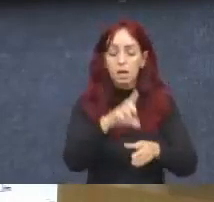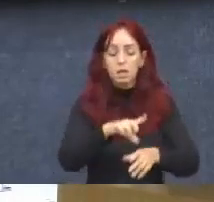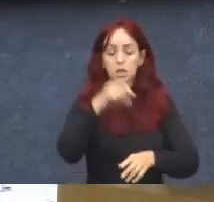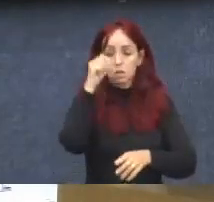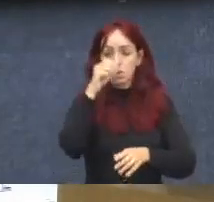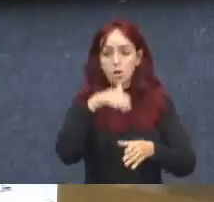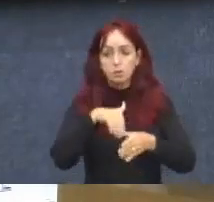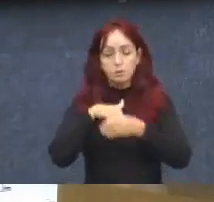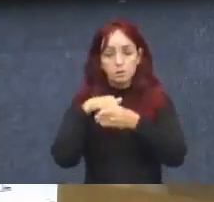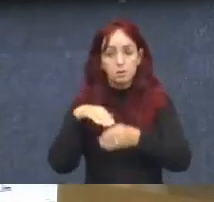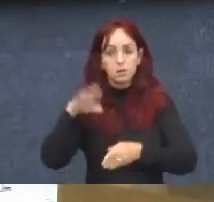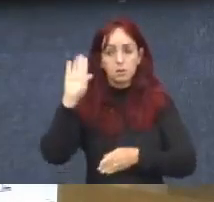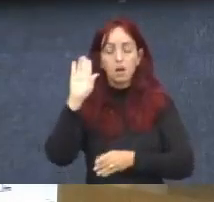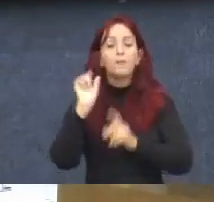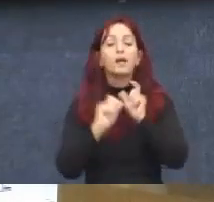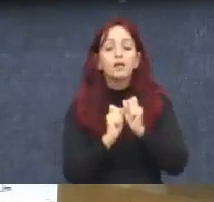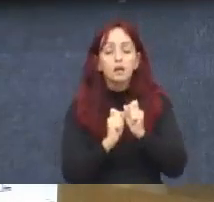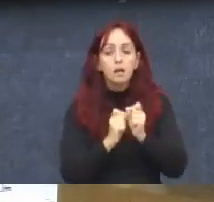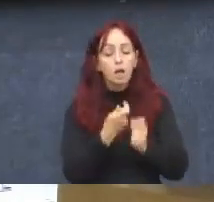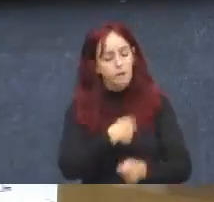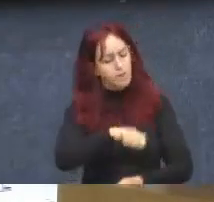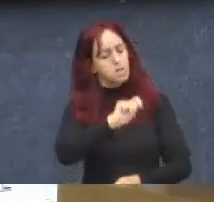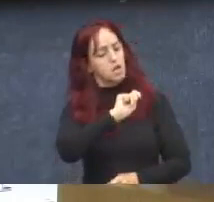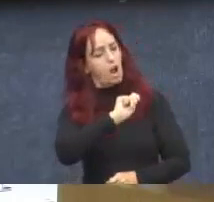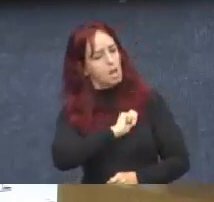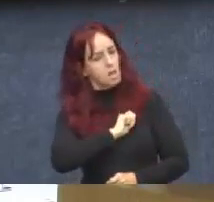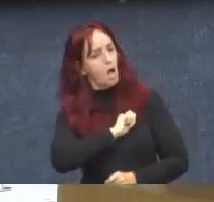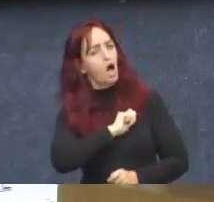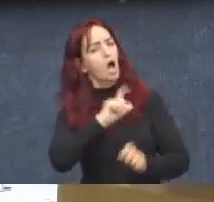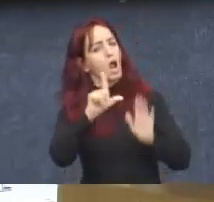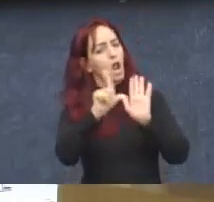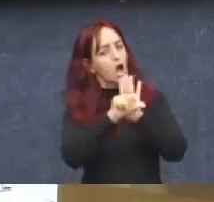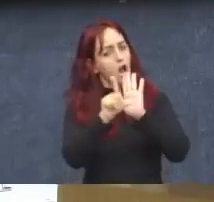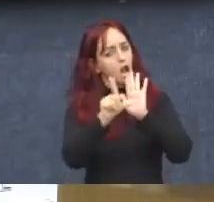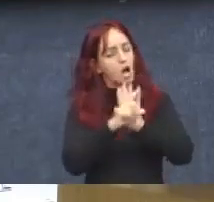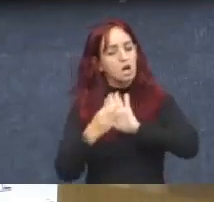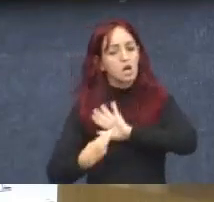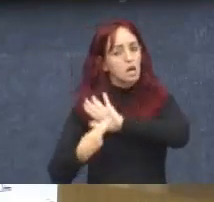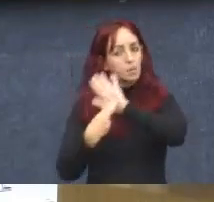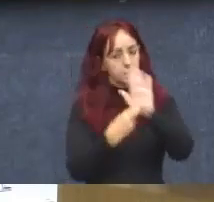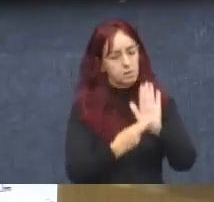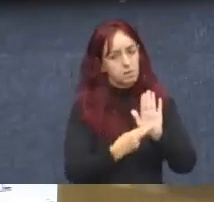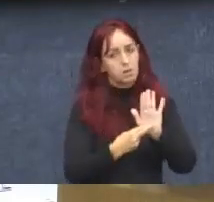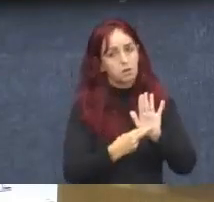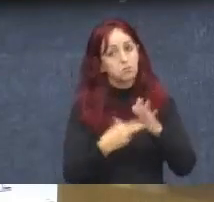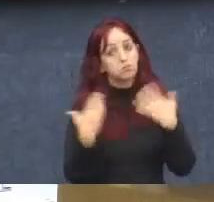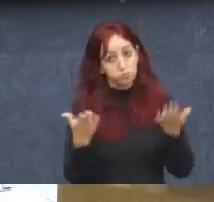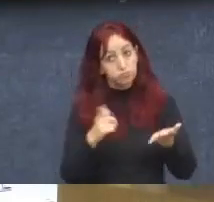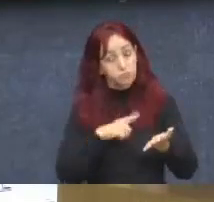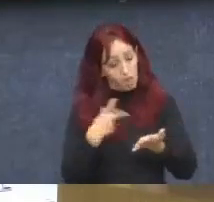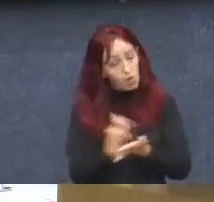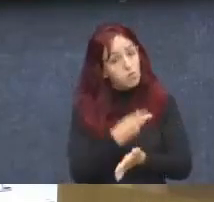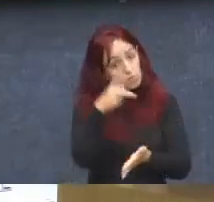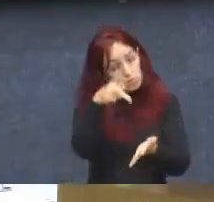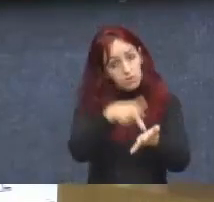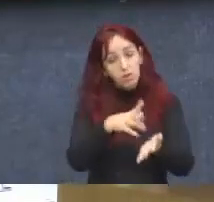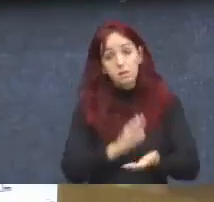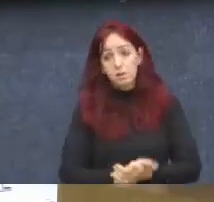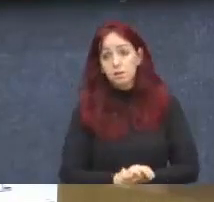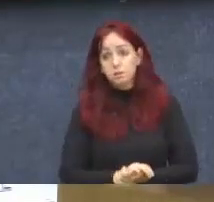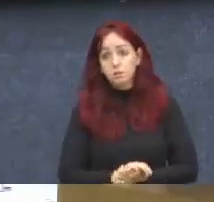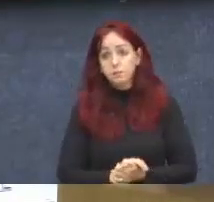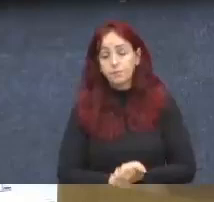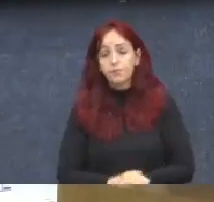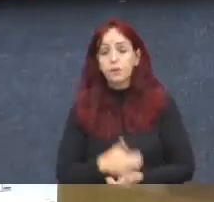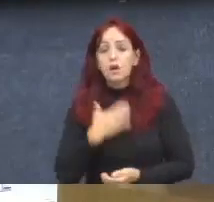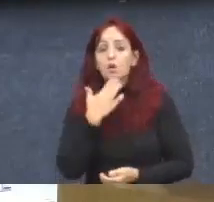quê? Fiscalizar, legislar, representar. E assim tem sido. E qual foi